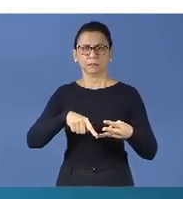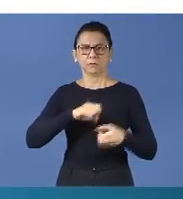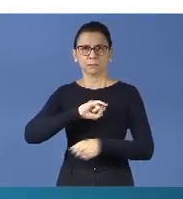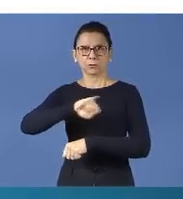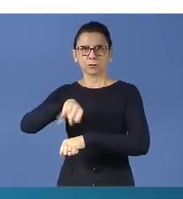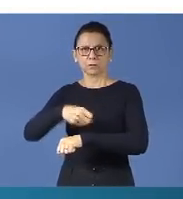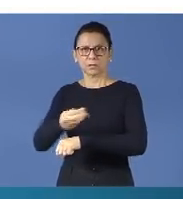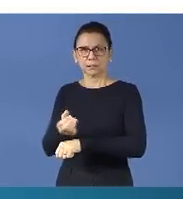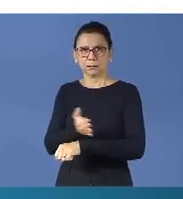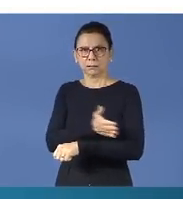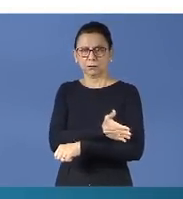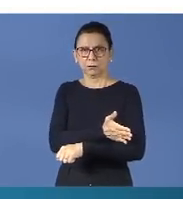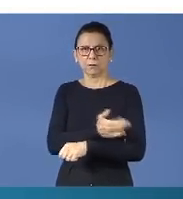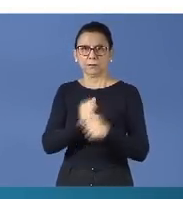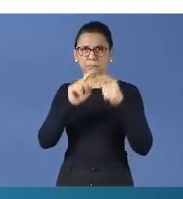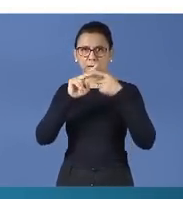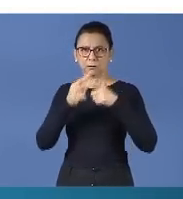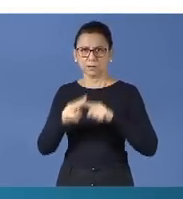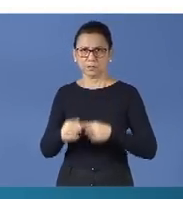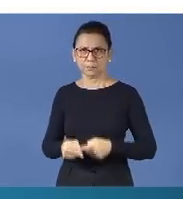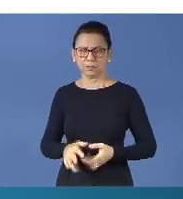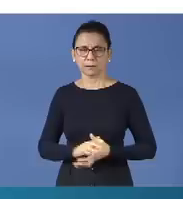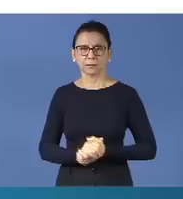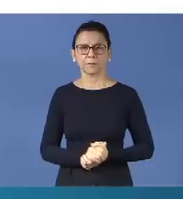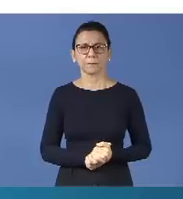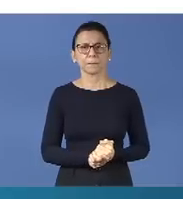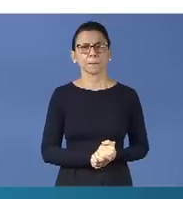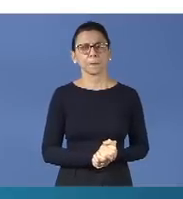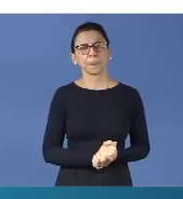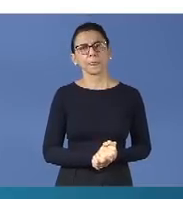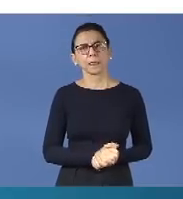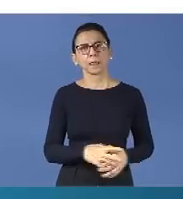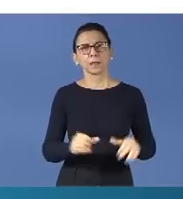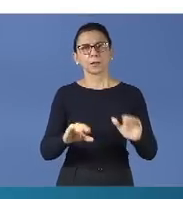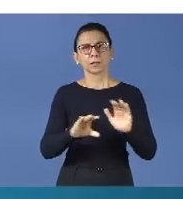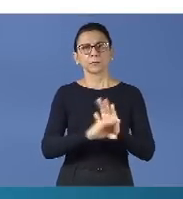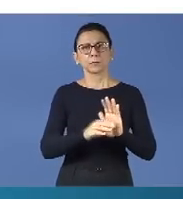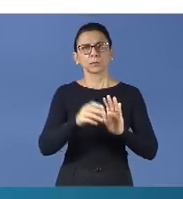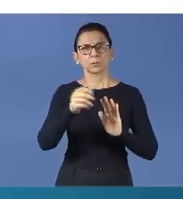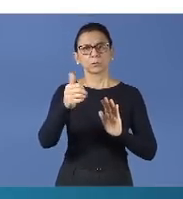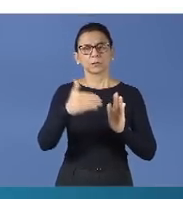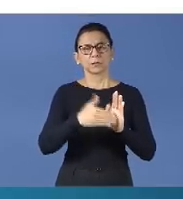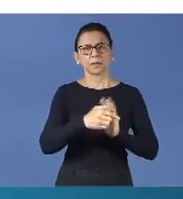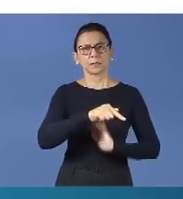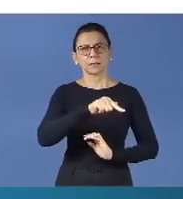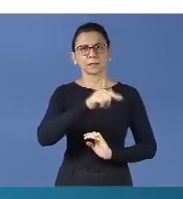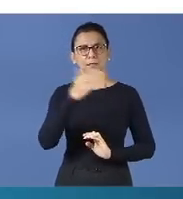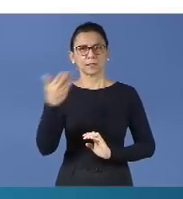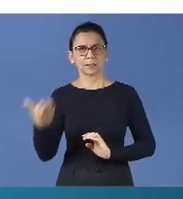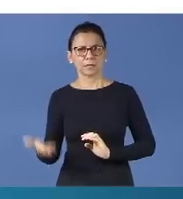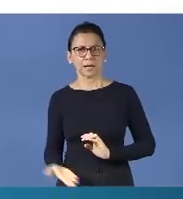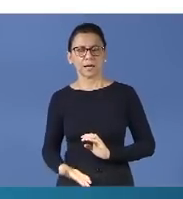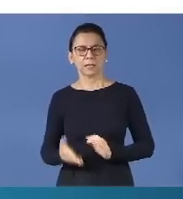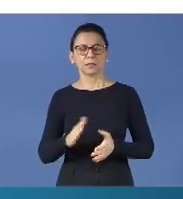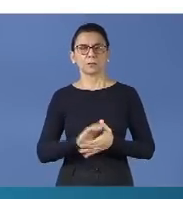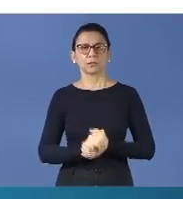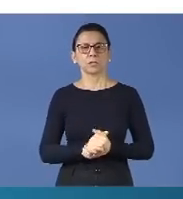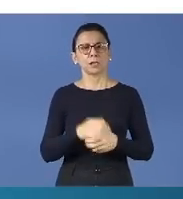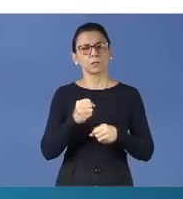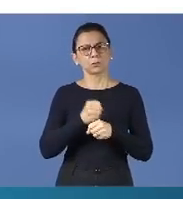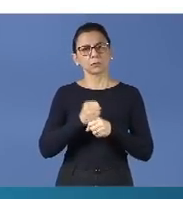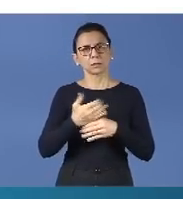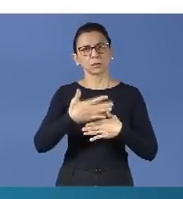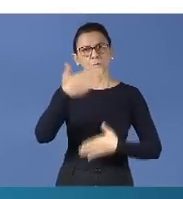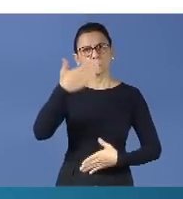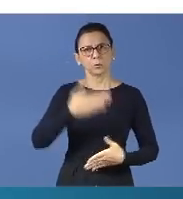muros, nós temos do capítulo 1 a 7. Na restauração da aliança, nós temos